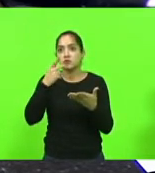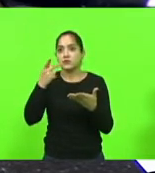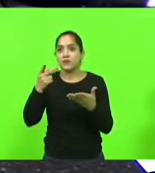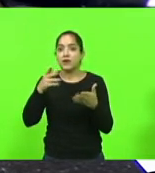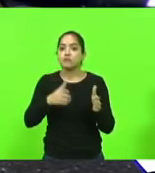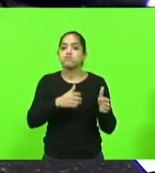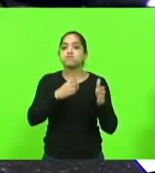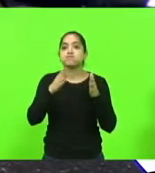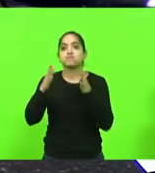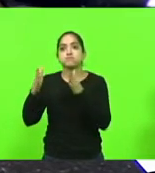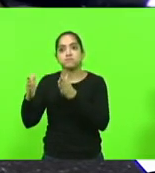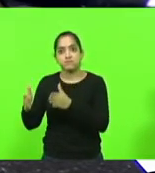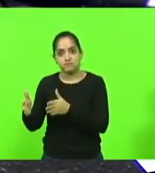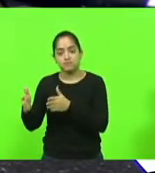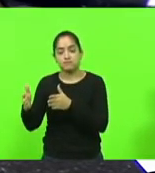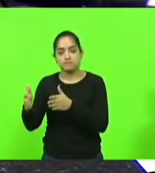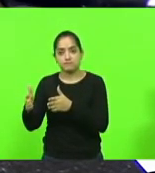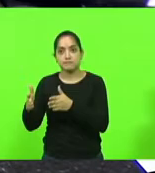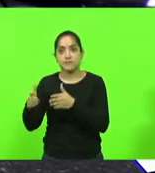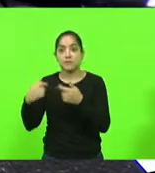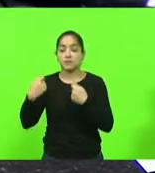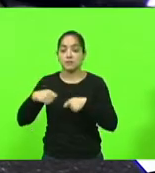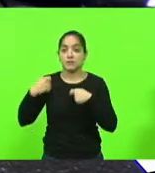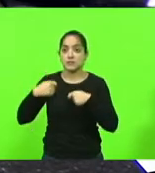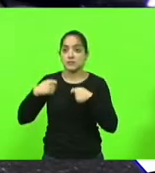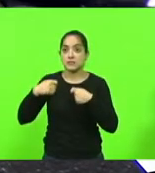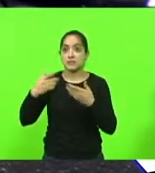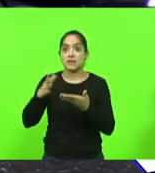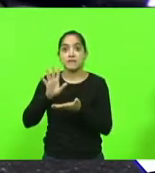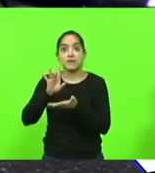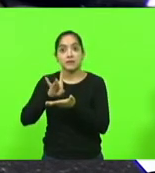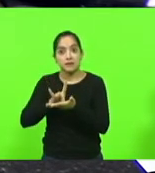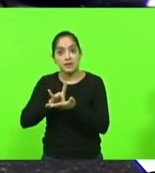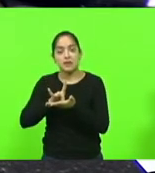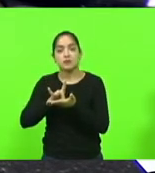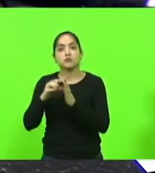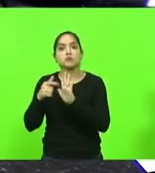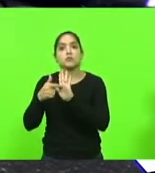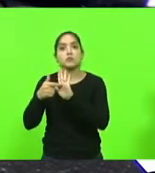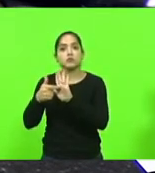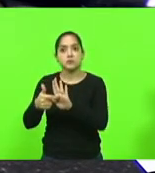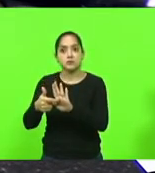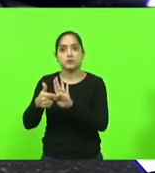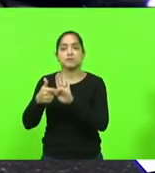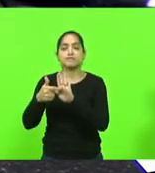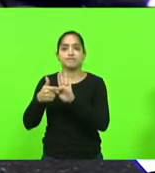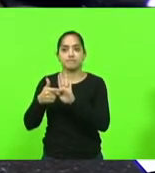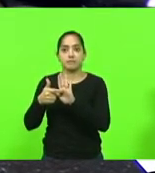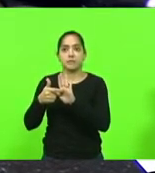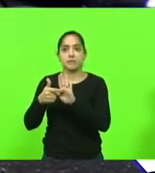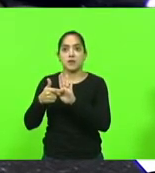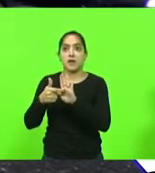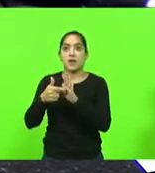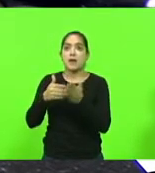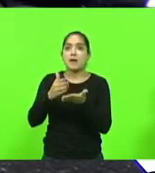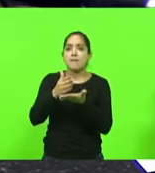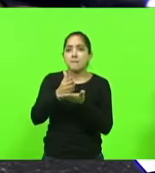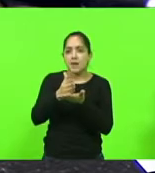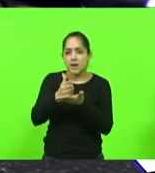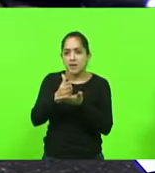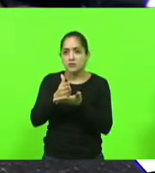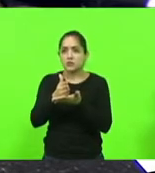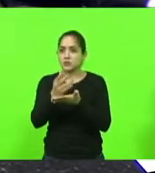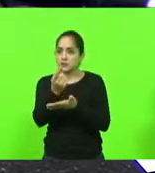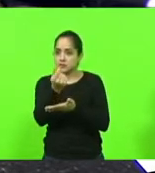lado dessa moeda. Temos que falar um pouco a verdade por detrás desses números. Parte desse dinheiro, é fato, vem de